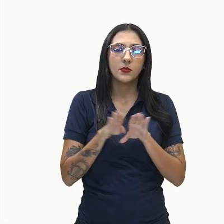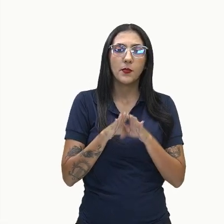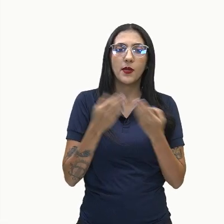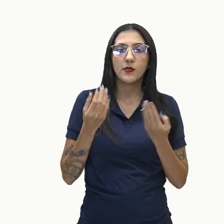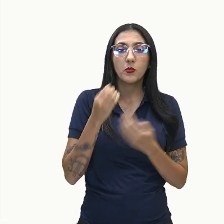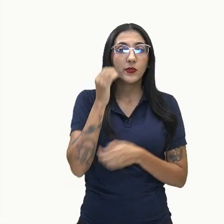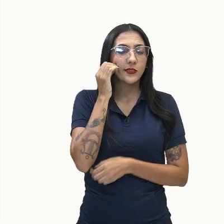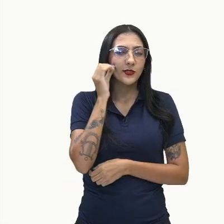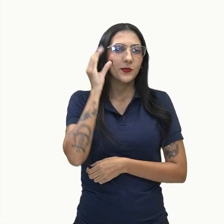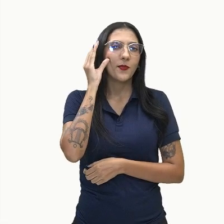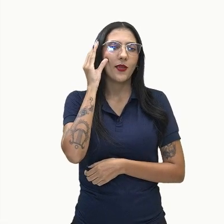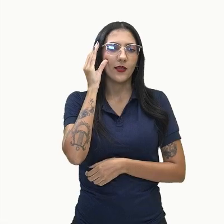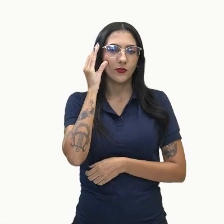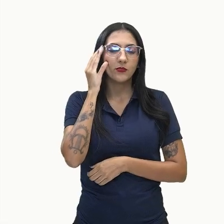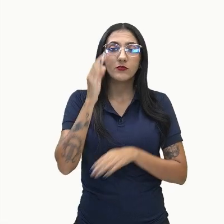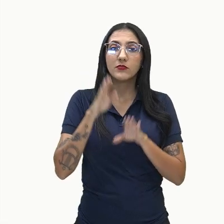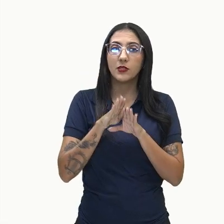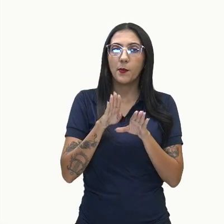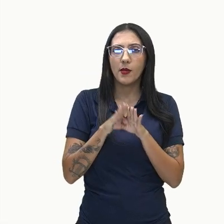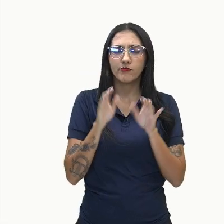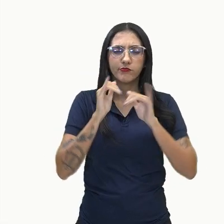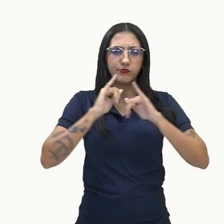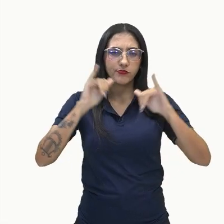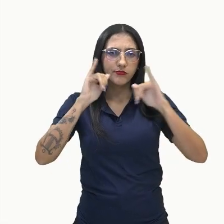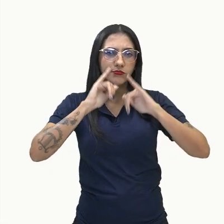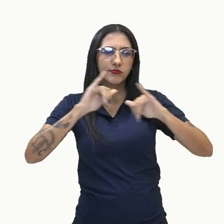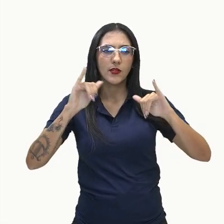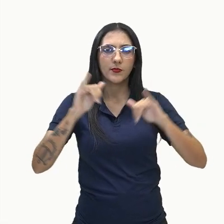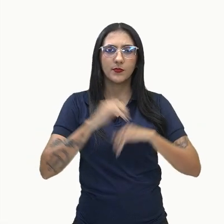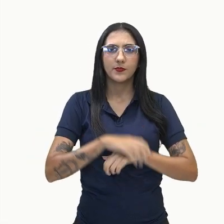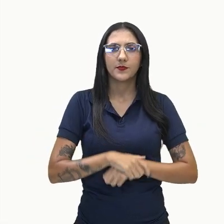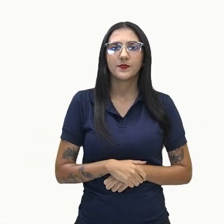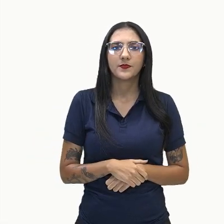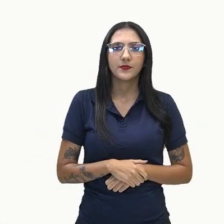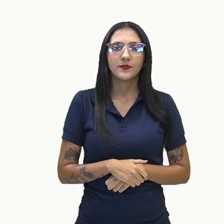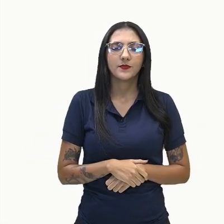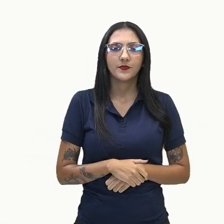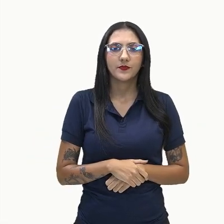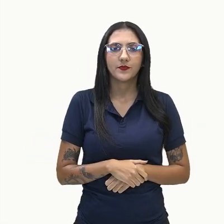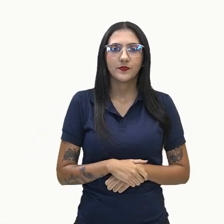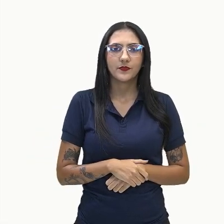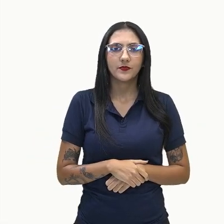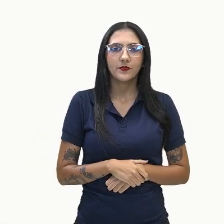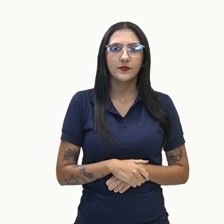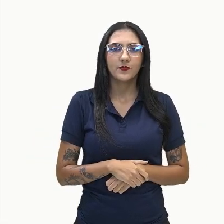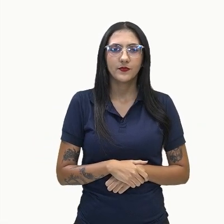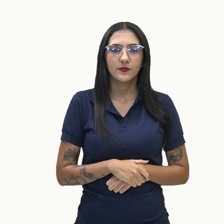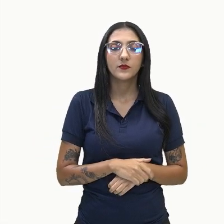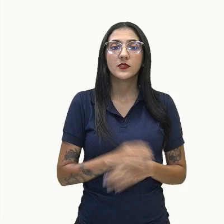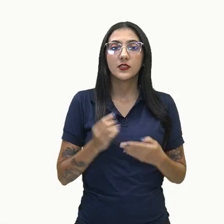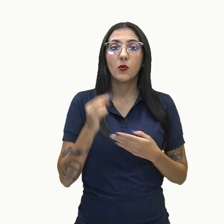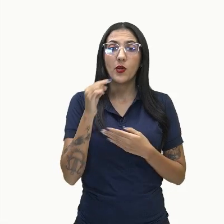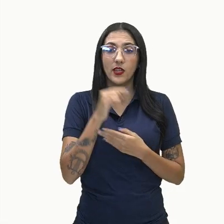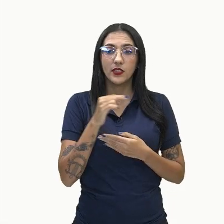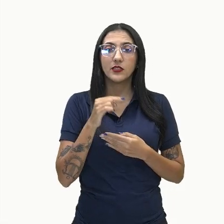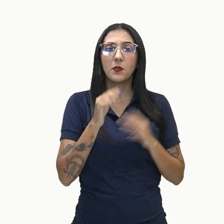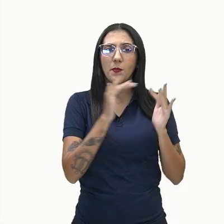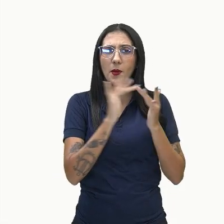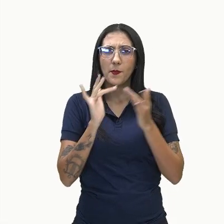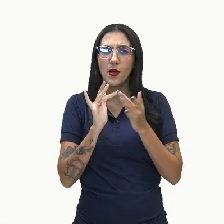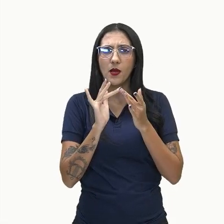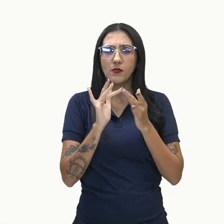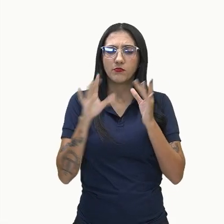seus conhecimentos e as informações. Então, é a linguagem